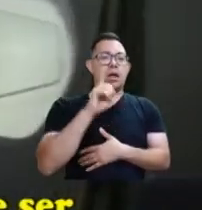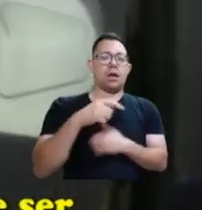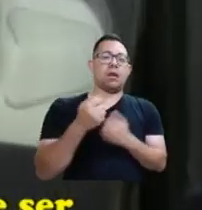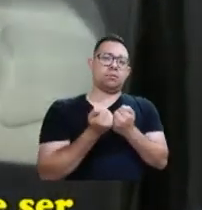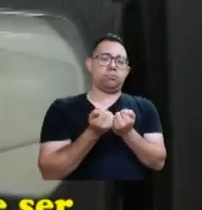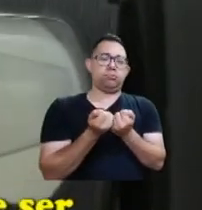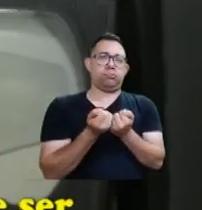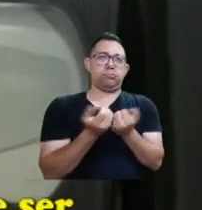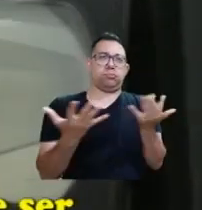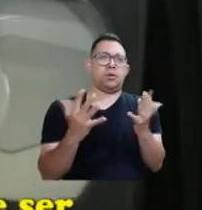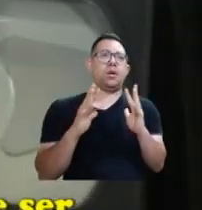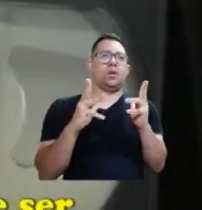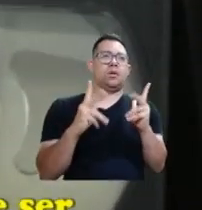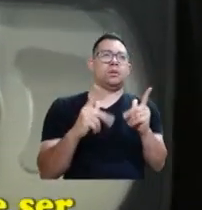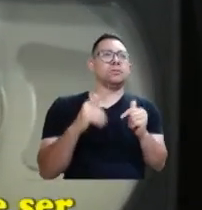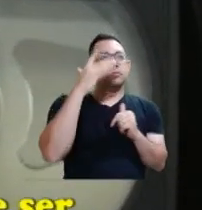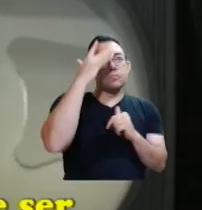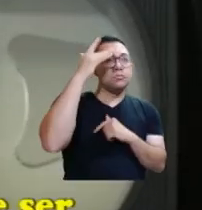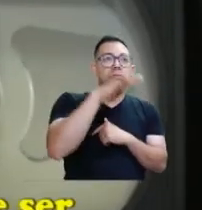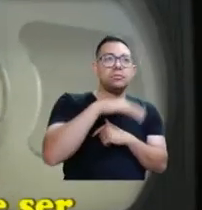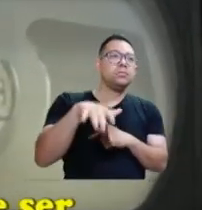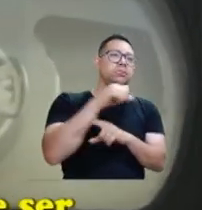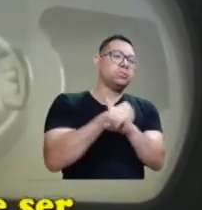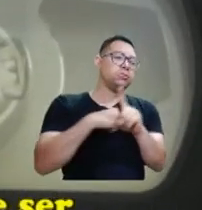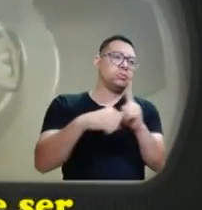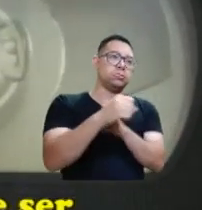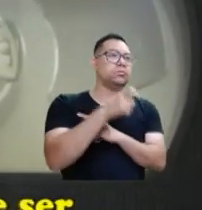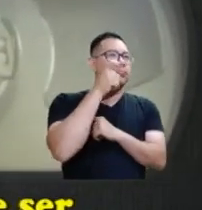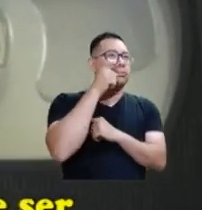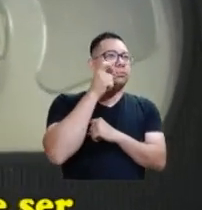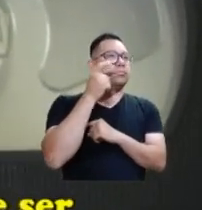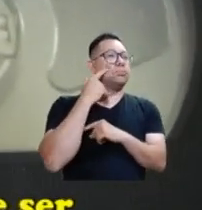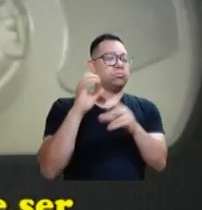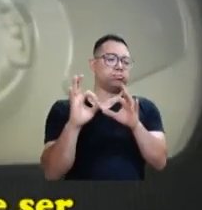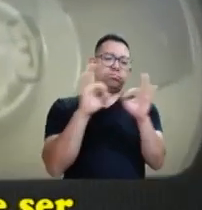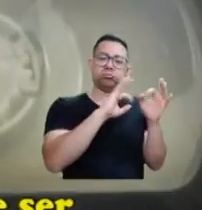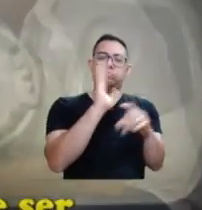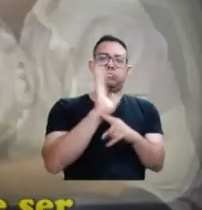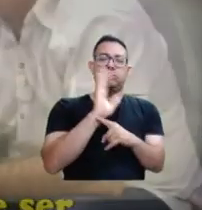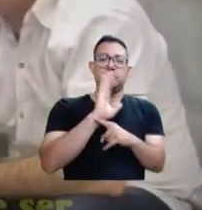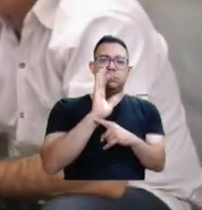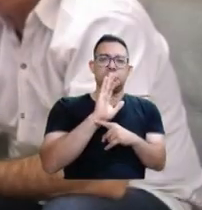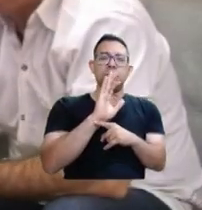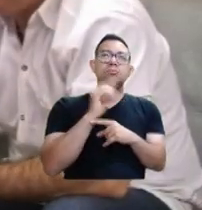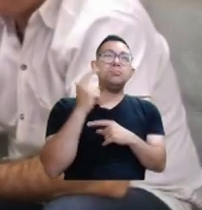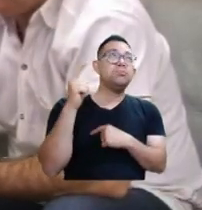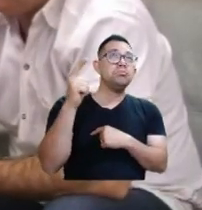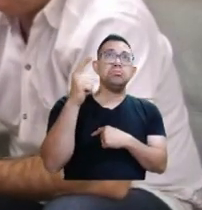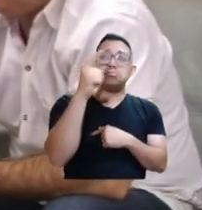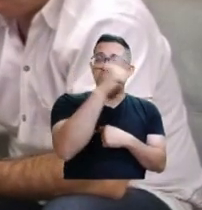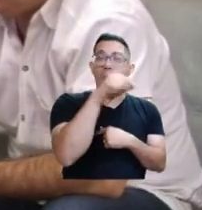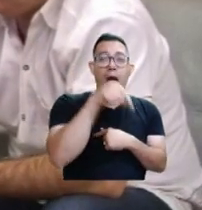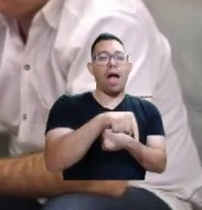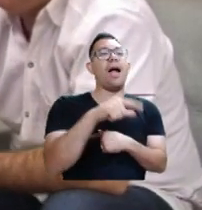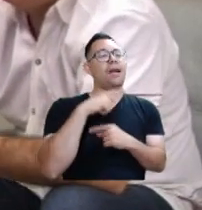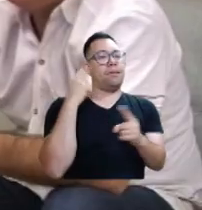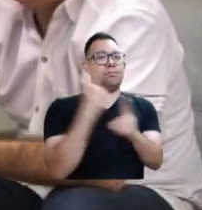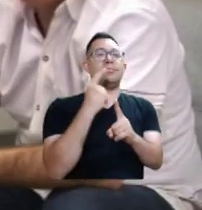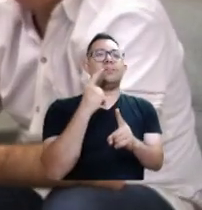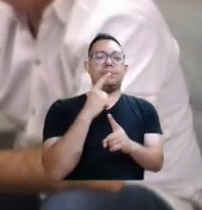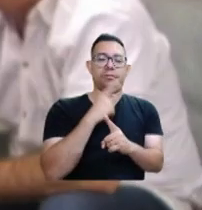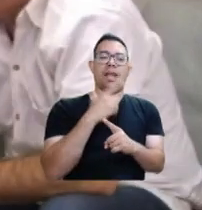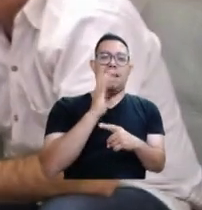possibilitado esse acesso, né, gratuitamente, é isso que a gente tem que falar, né, para a comunidade fazer o uso aí desses vídeos